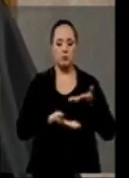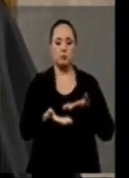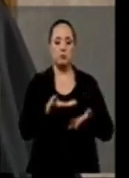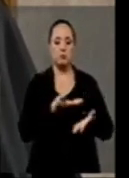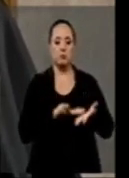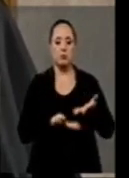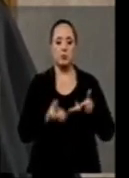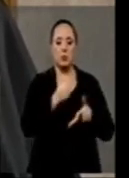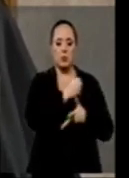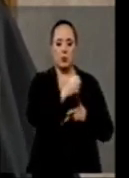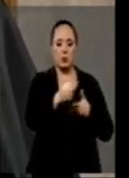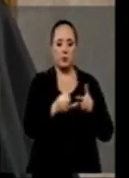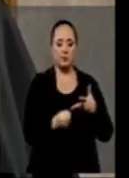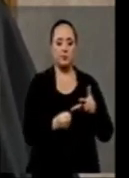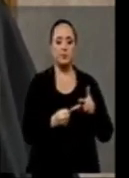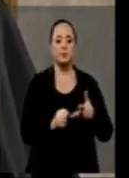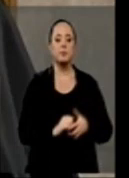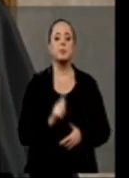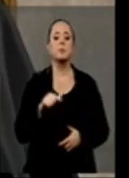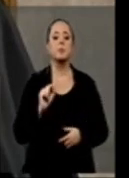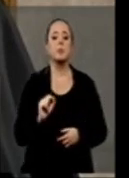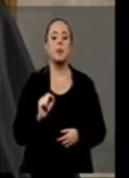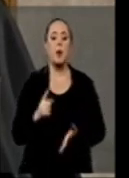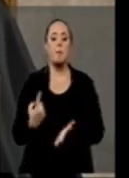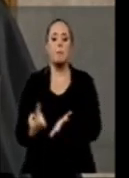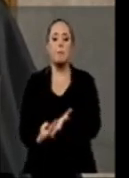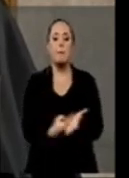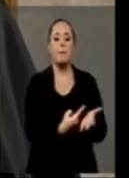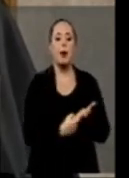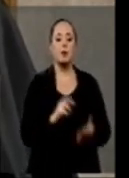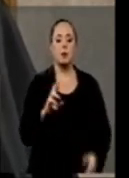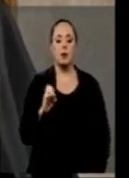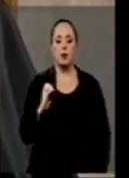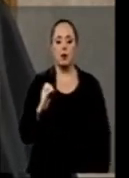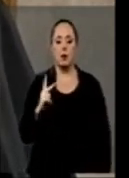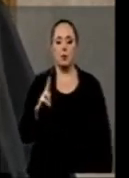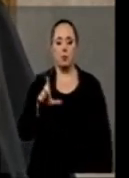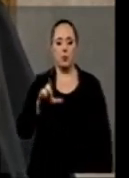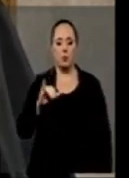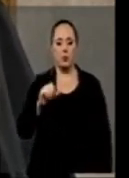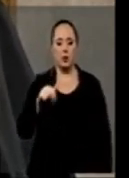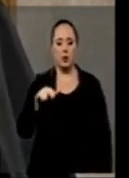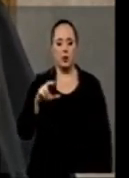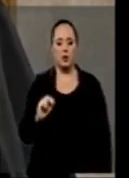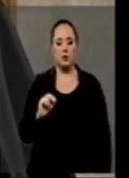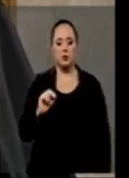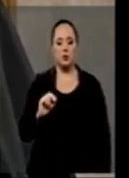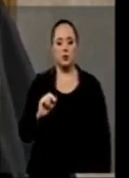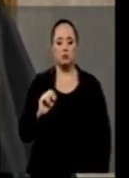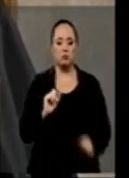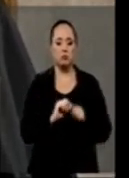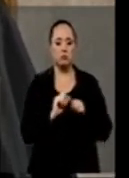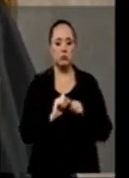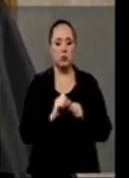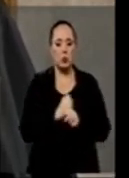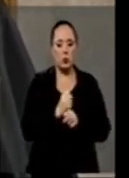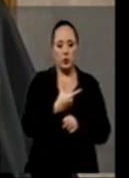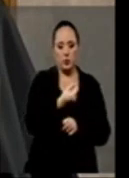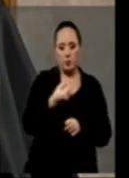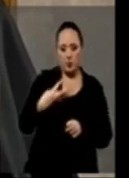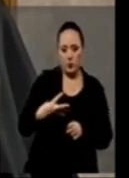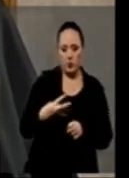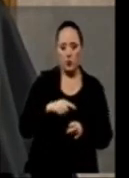interpoderes foram os pactos republicanos realizados em 2004 e em